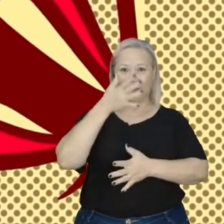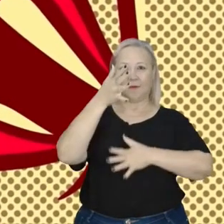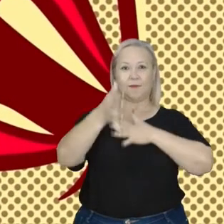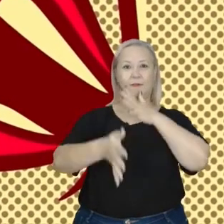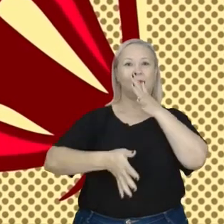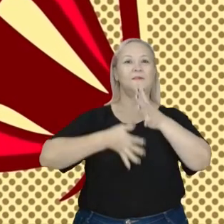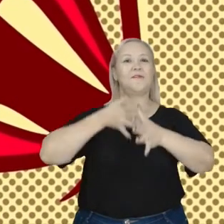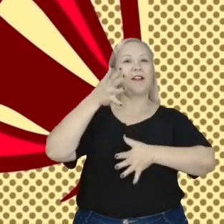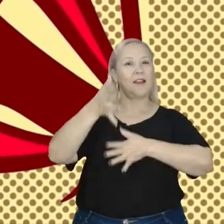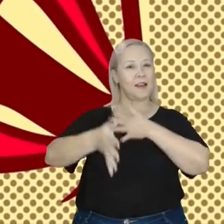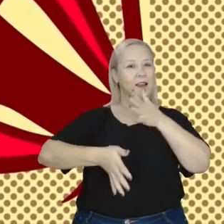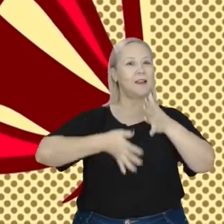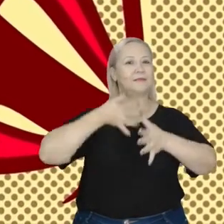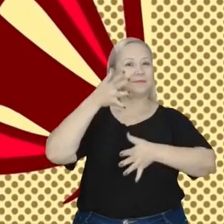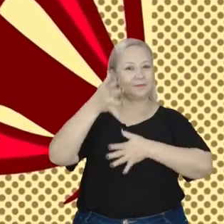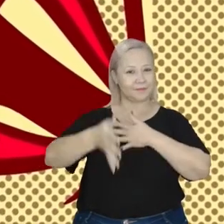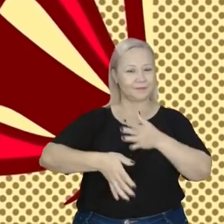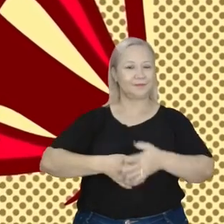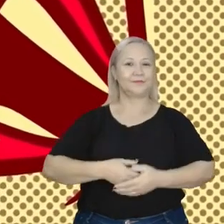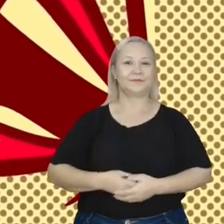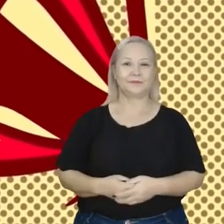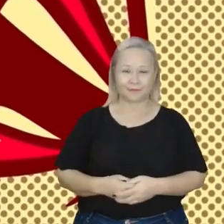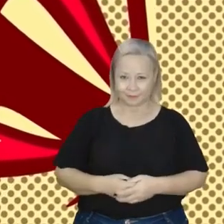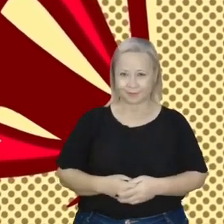agora eu vou falar.